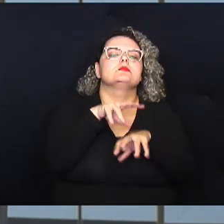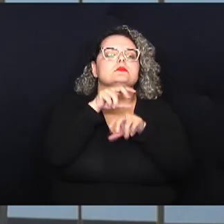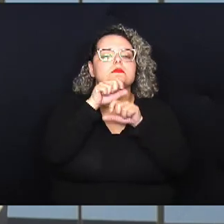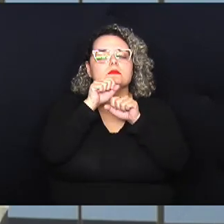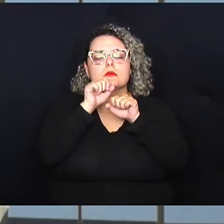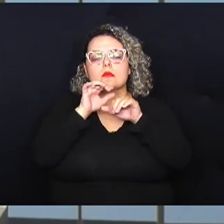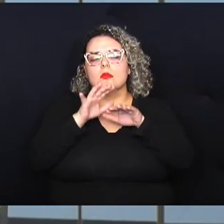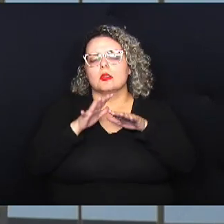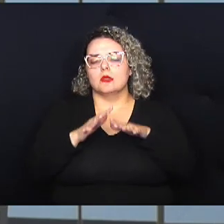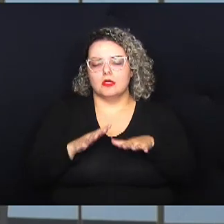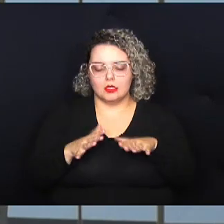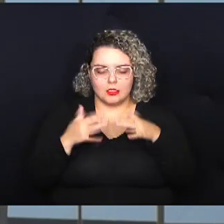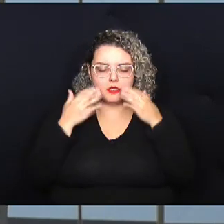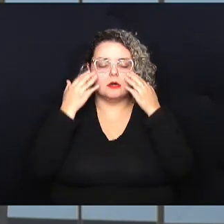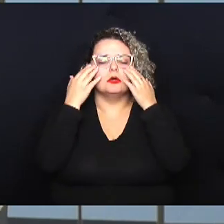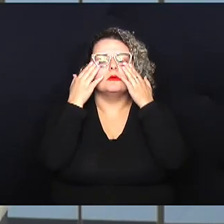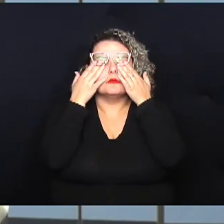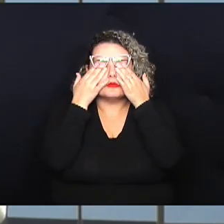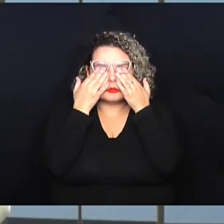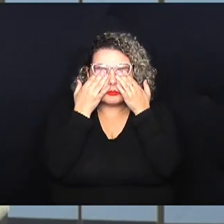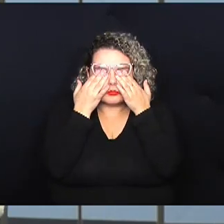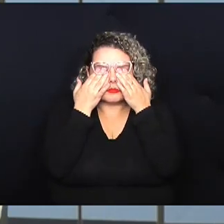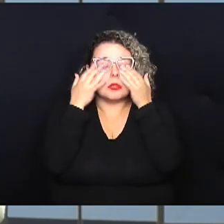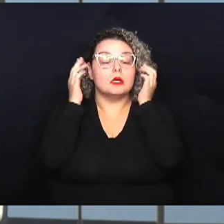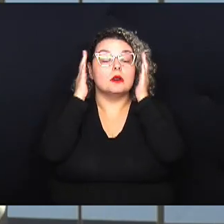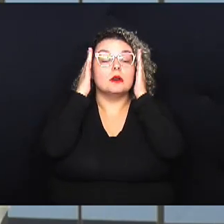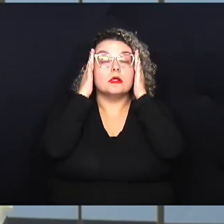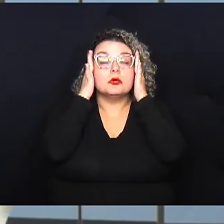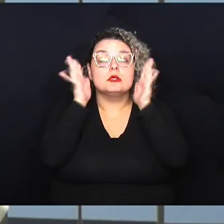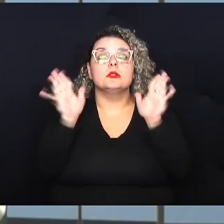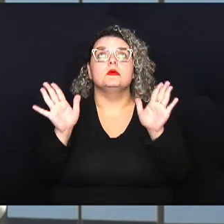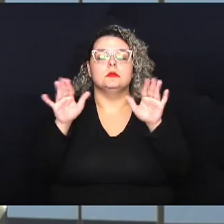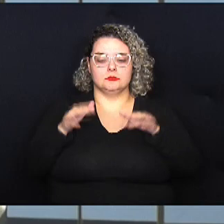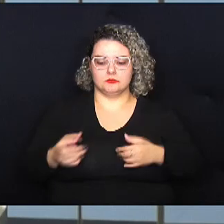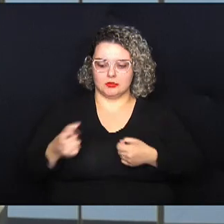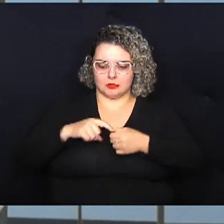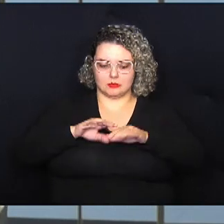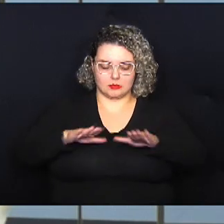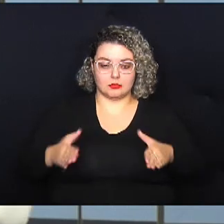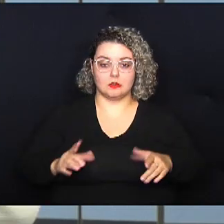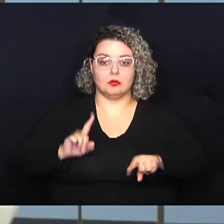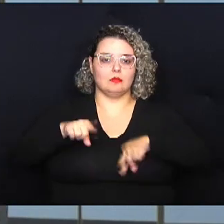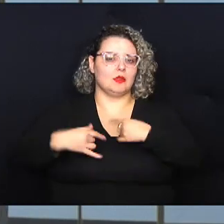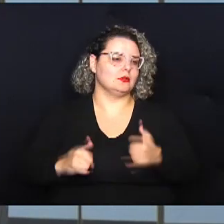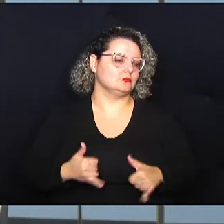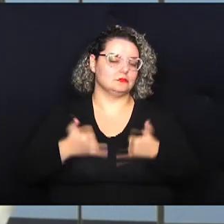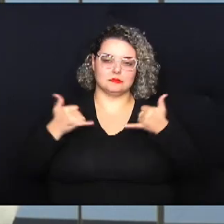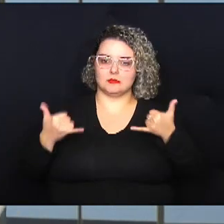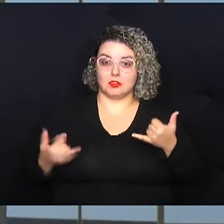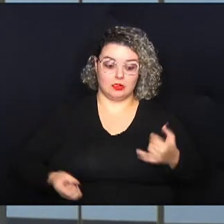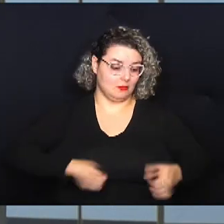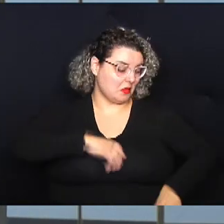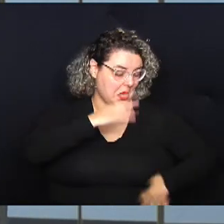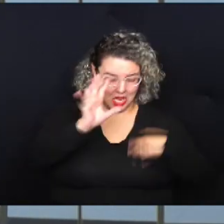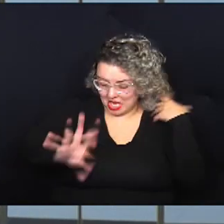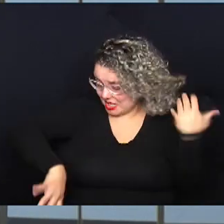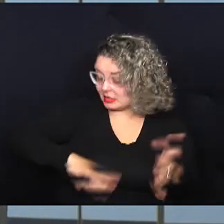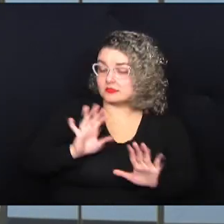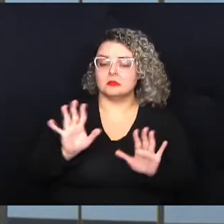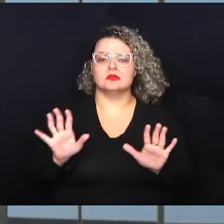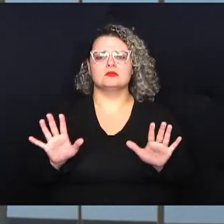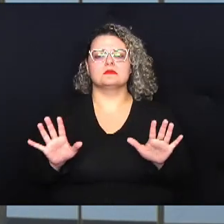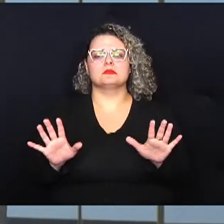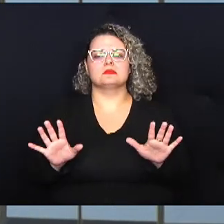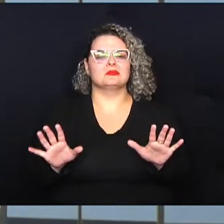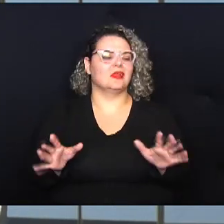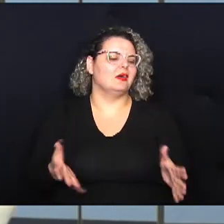umas respirações, volta para sua mesa, você vai ver como você vai estar com uma outra energia. Ao invés de você estar levando, atropelando tudo, não, você viu que não está